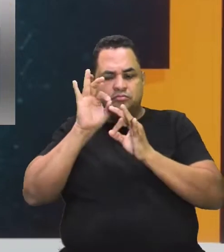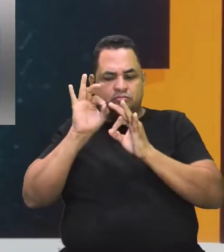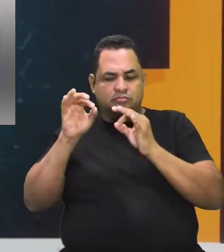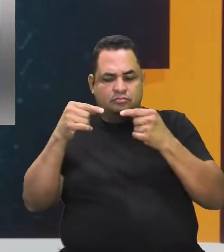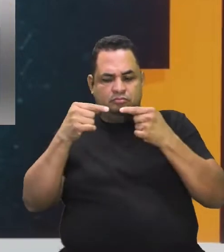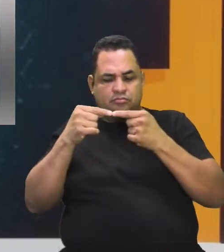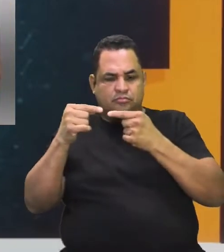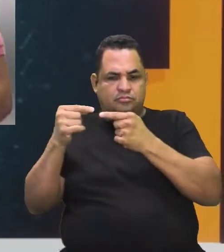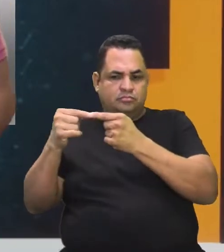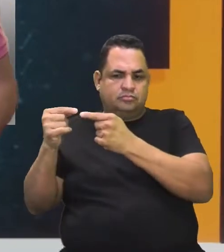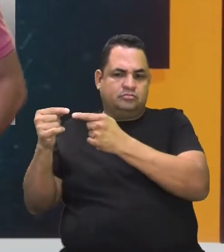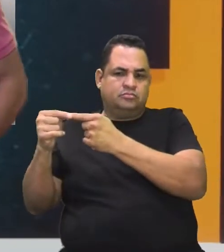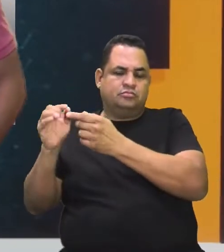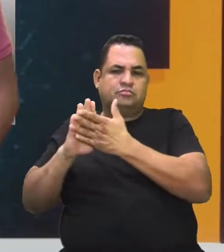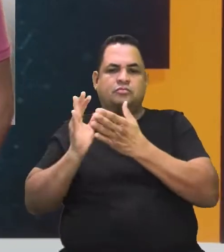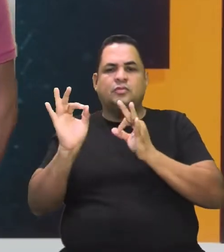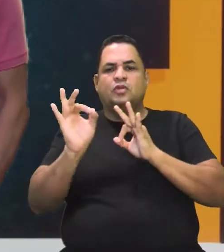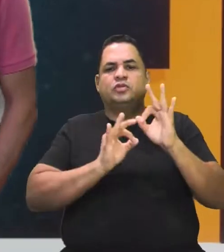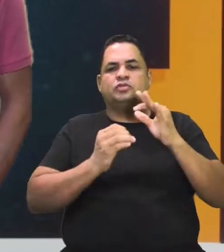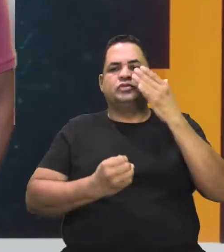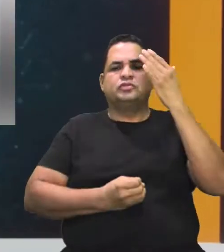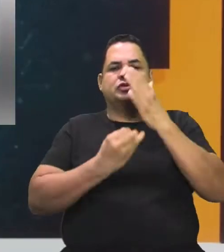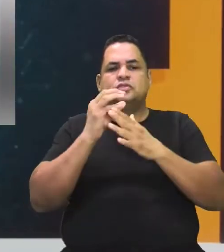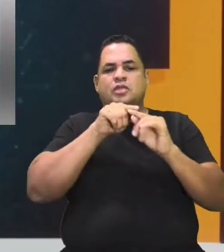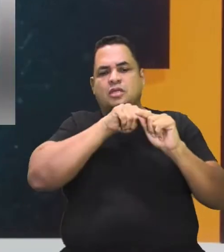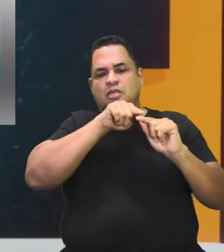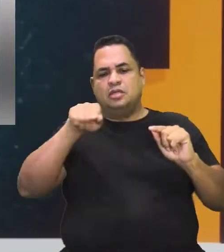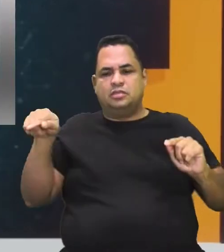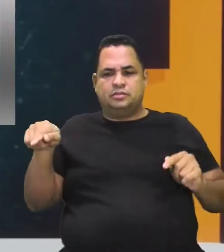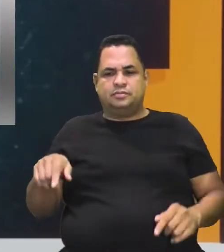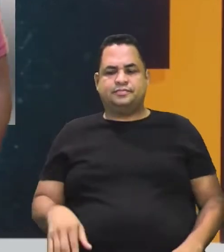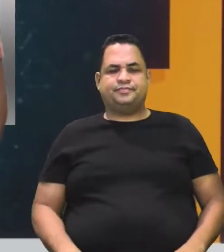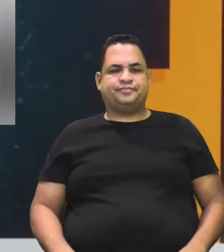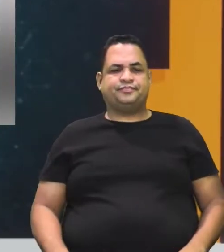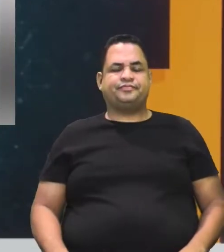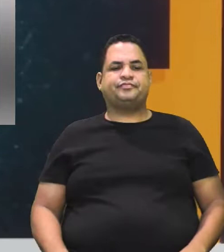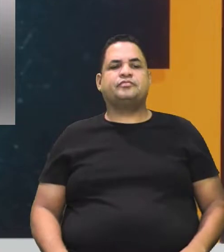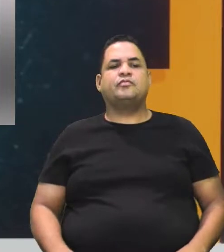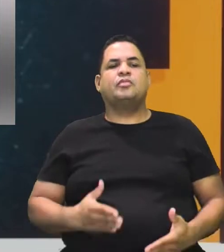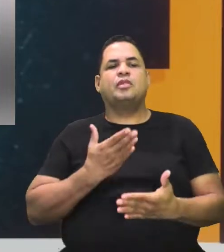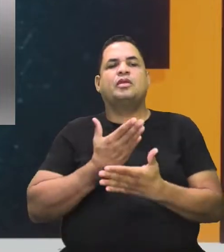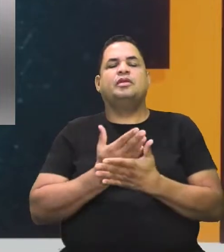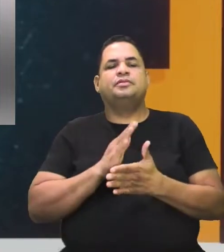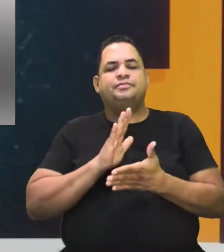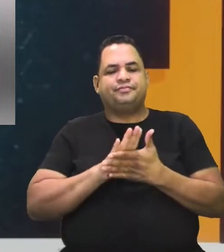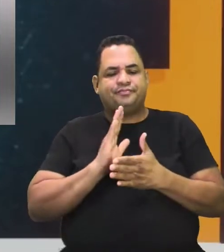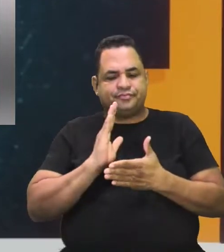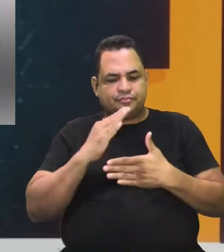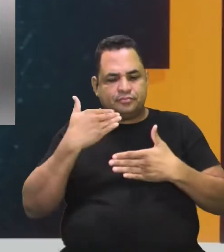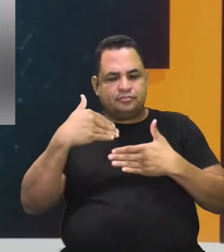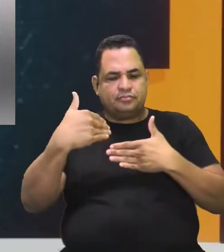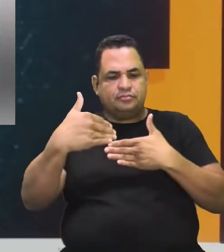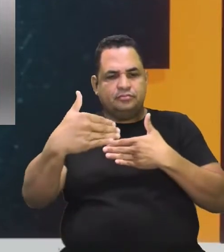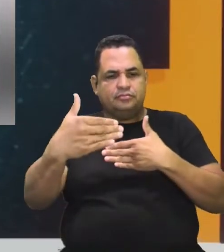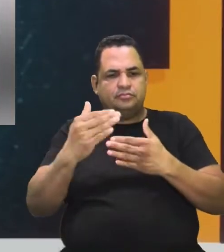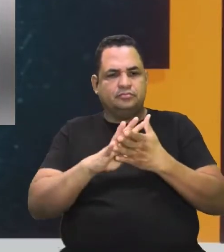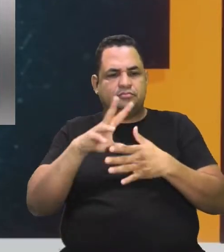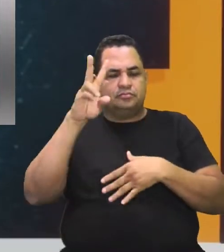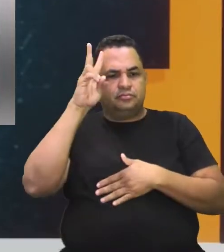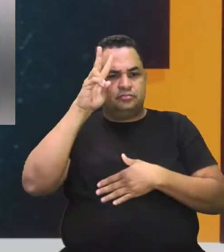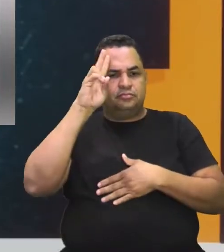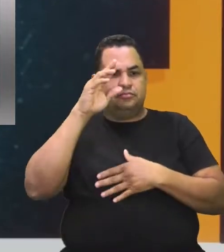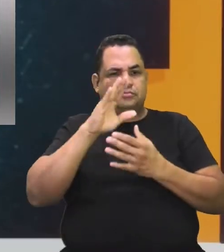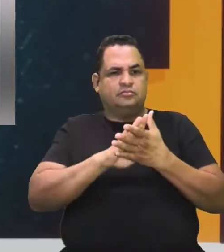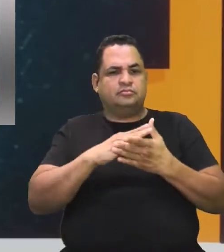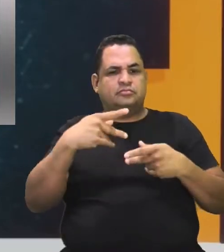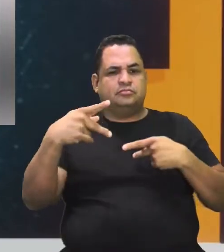vão ligando ali, fazendo a reta. Pois é, né? E tudo isso, é claro, a gente vai estudar passo a passo aqui, né? Mostrar, relembrar